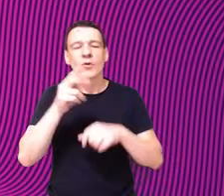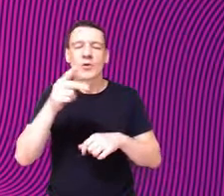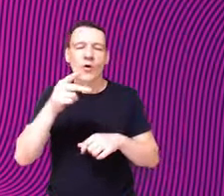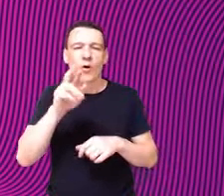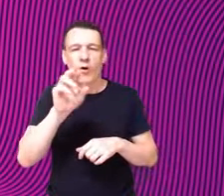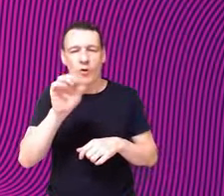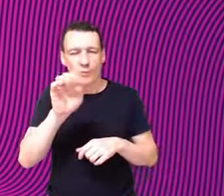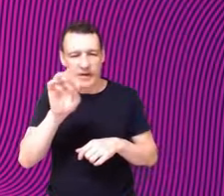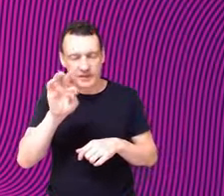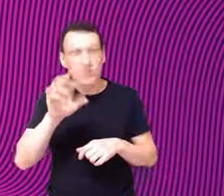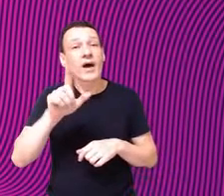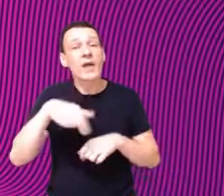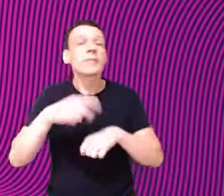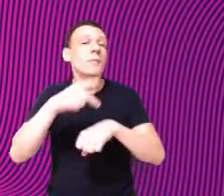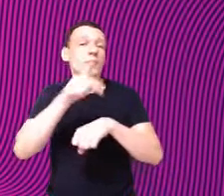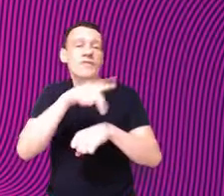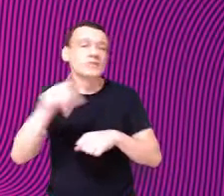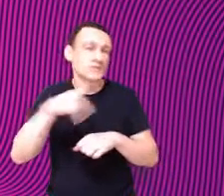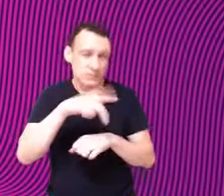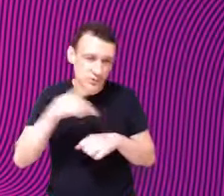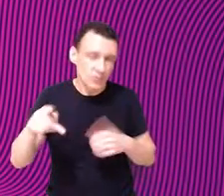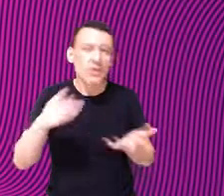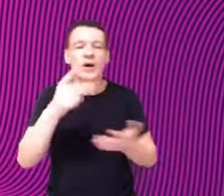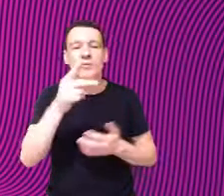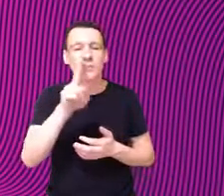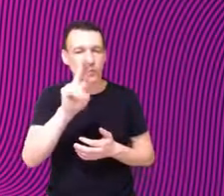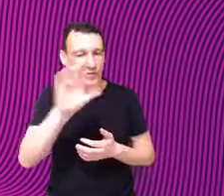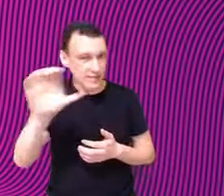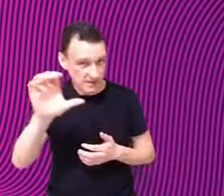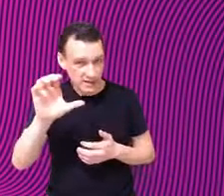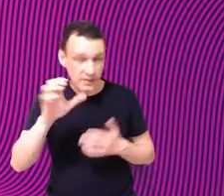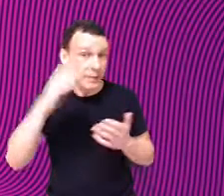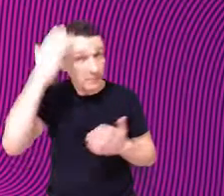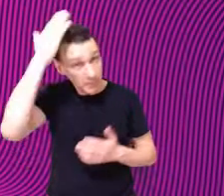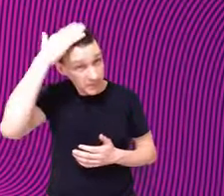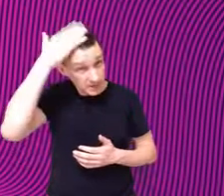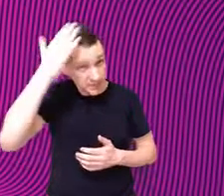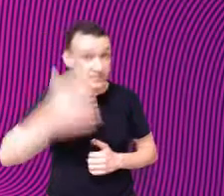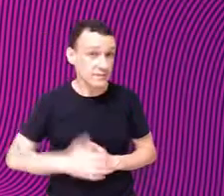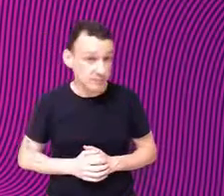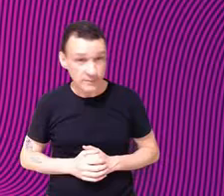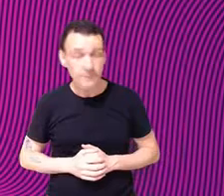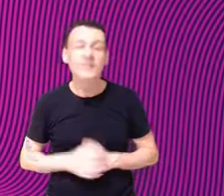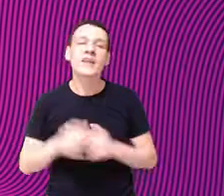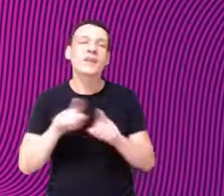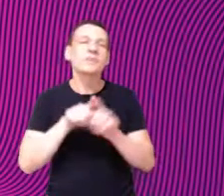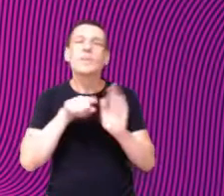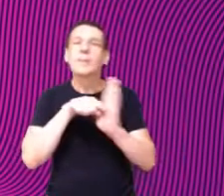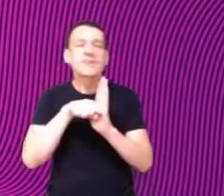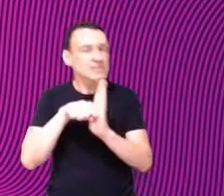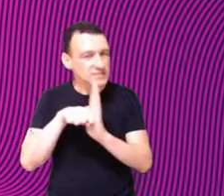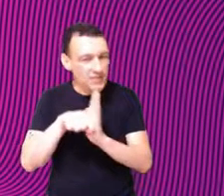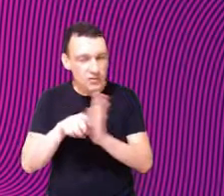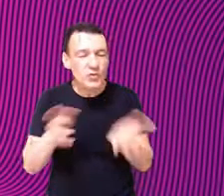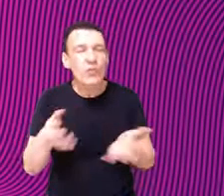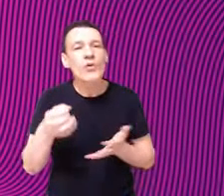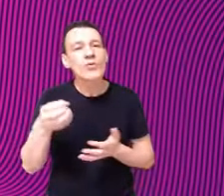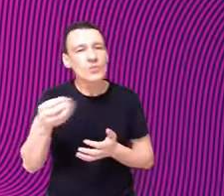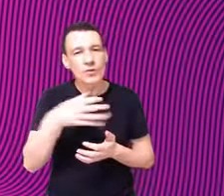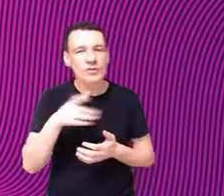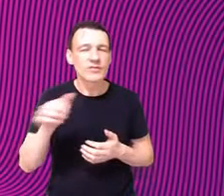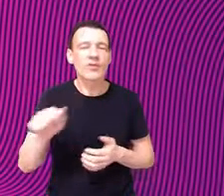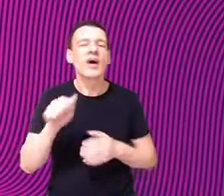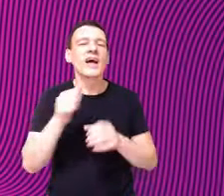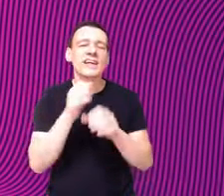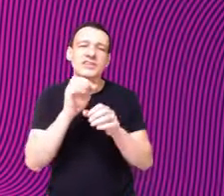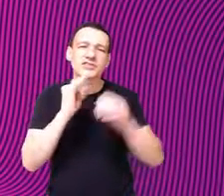de Medicina da Pontifícia Universidade Católica do Paraná. Ele é pesquisador sênior da Arbor Institute Collaborative